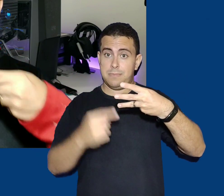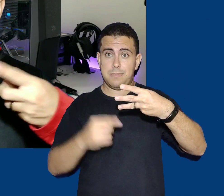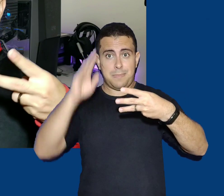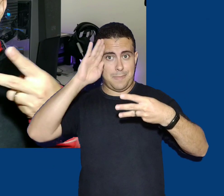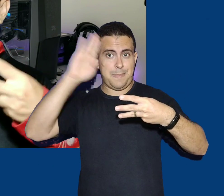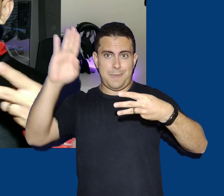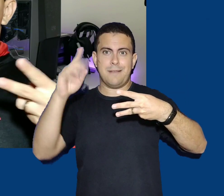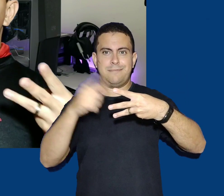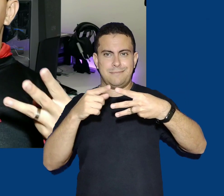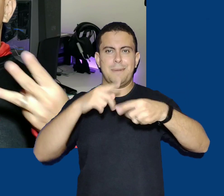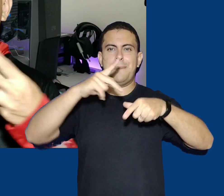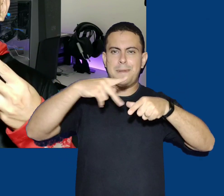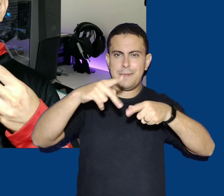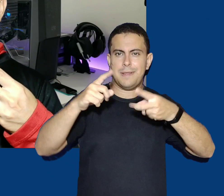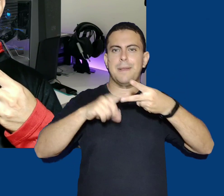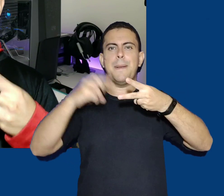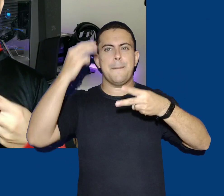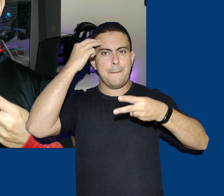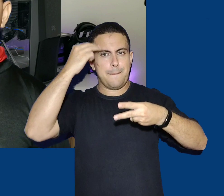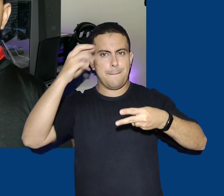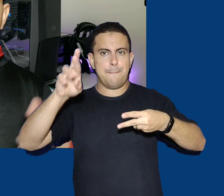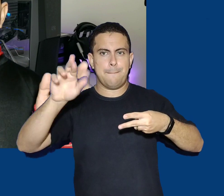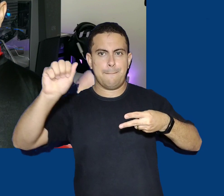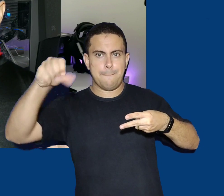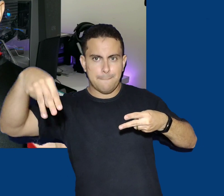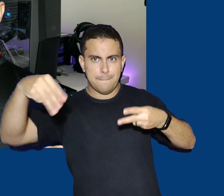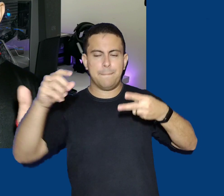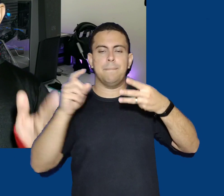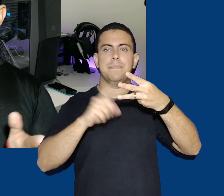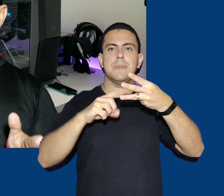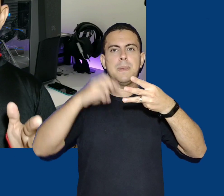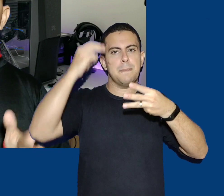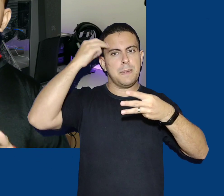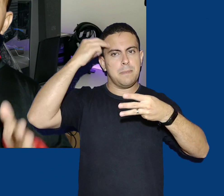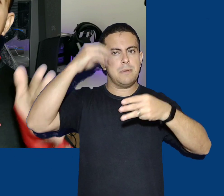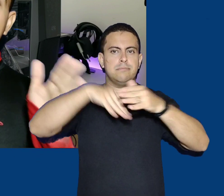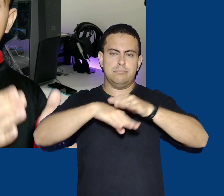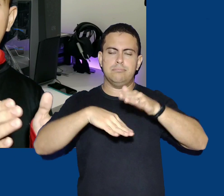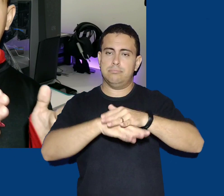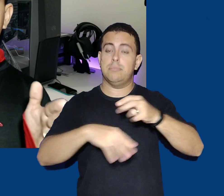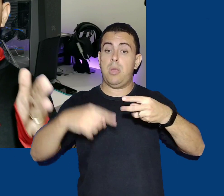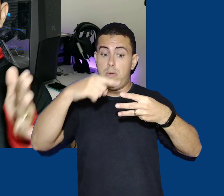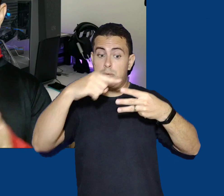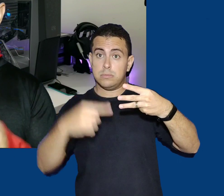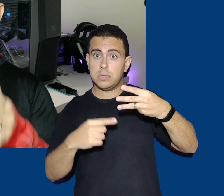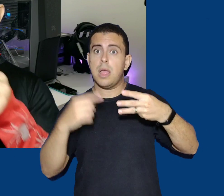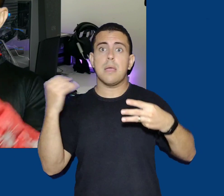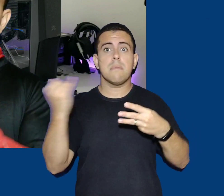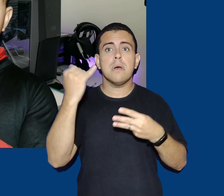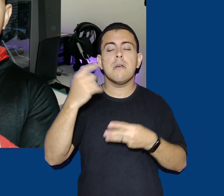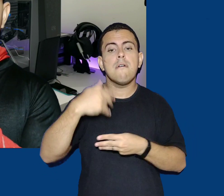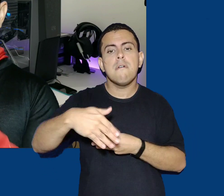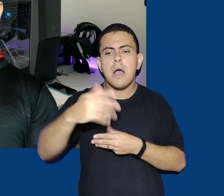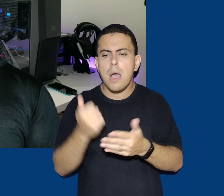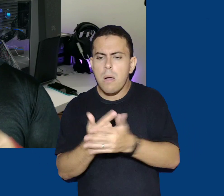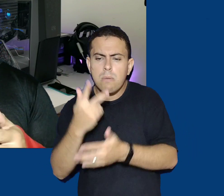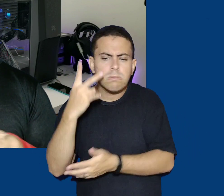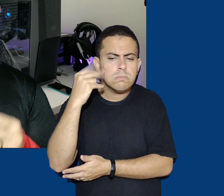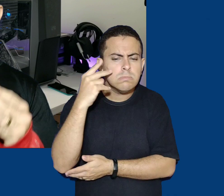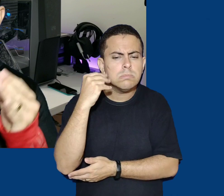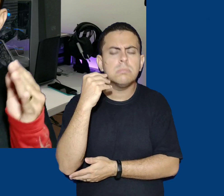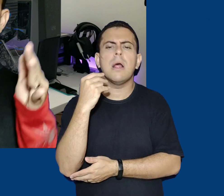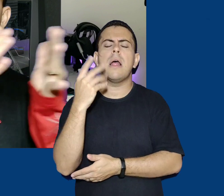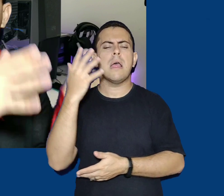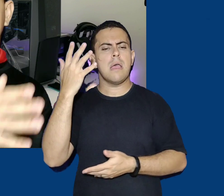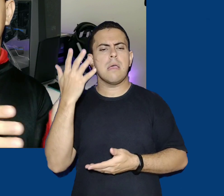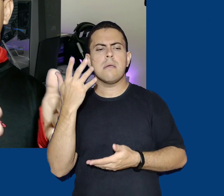né? Processador, memória RAM e memória interna. E esses três componentes são de fundamental importância na hora de você comprar o seu aparelho,